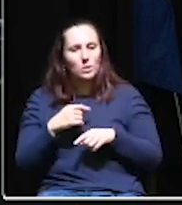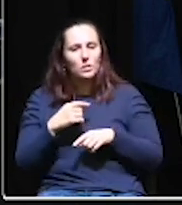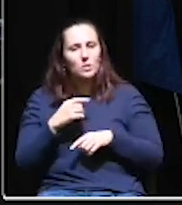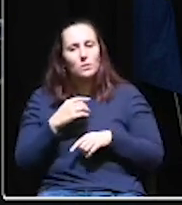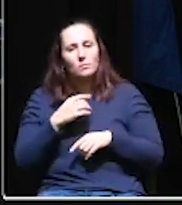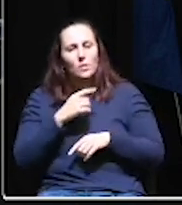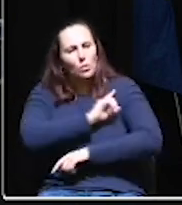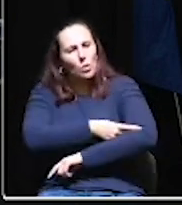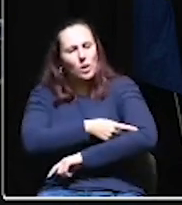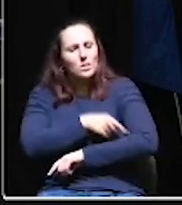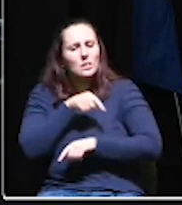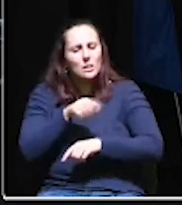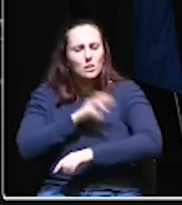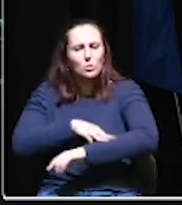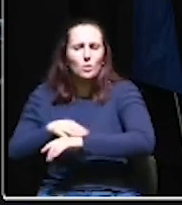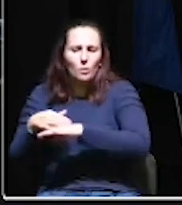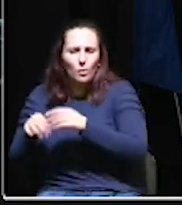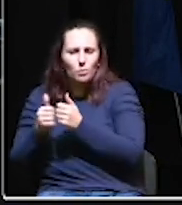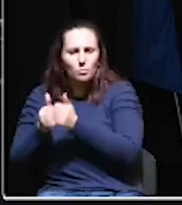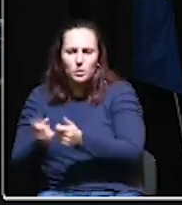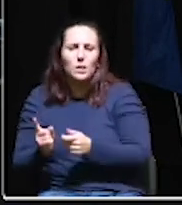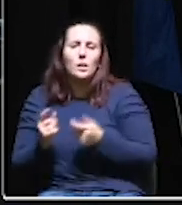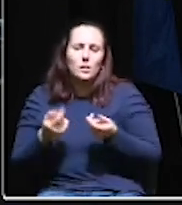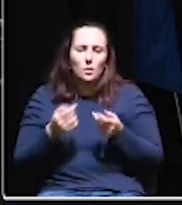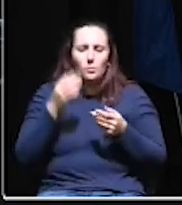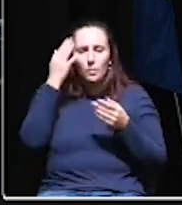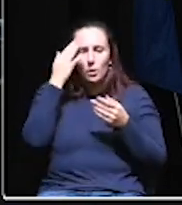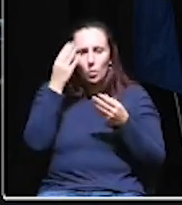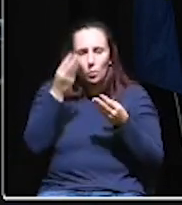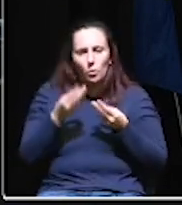seguidas por este Executivo. E por isso, o LIVRE vai votar contra este orçamento. Obrigada.